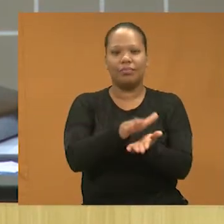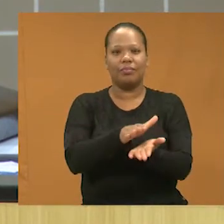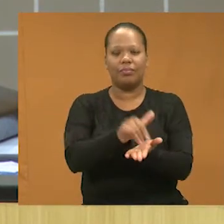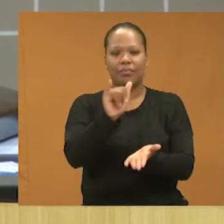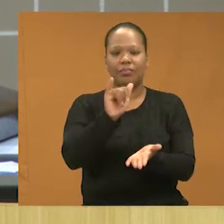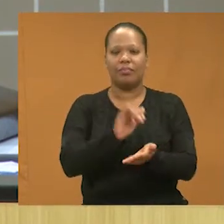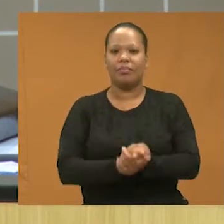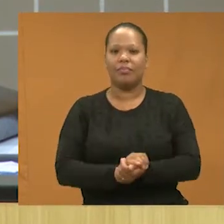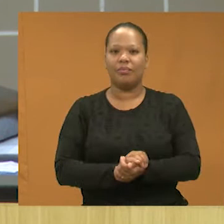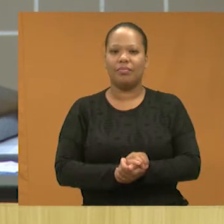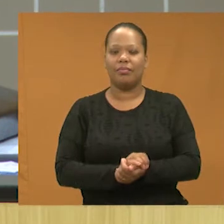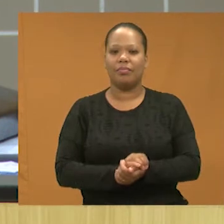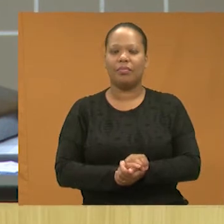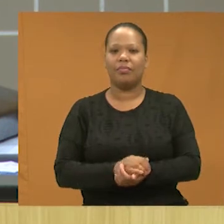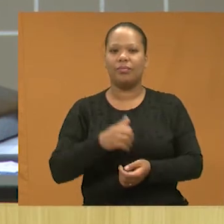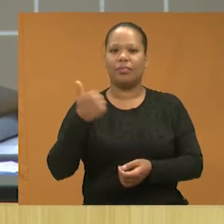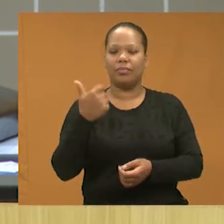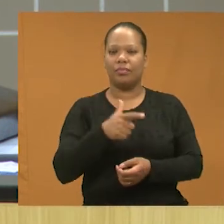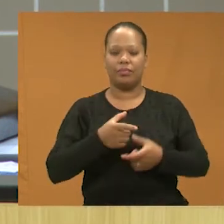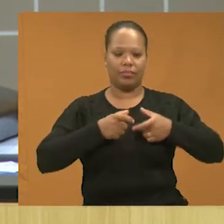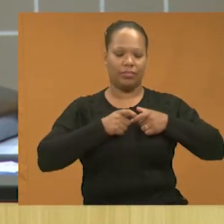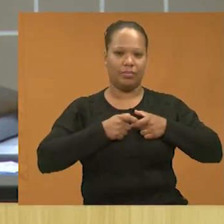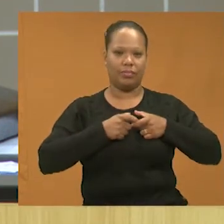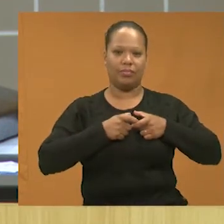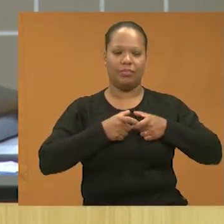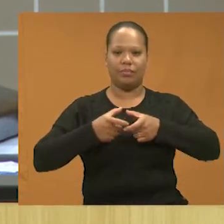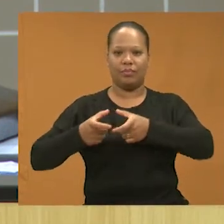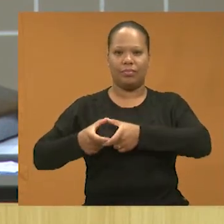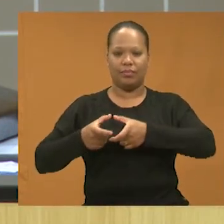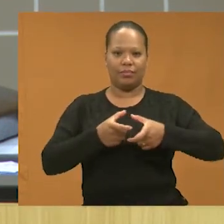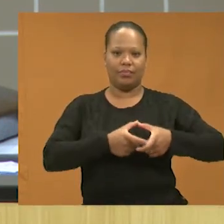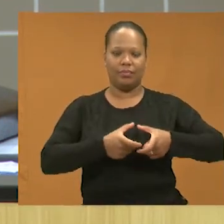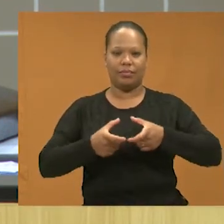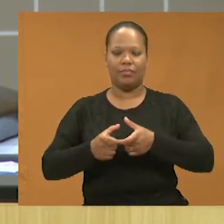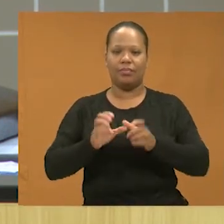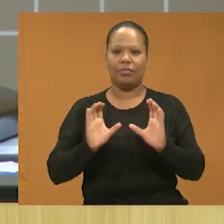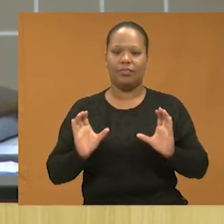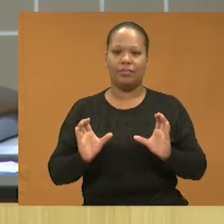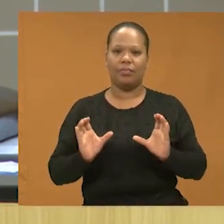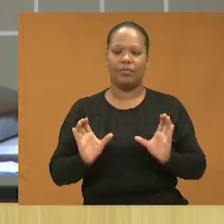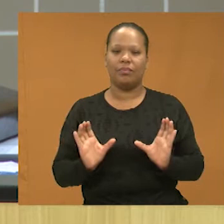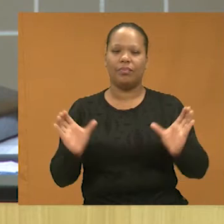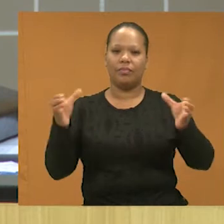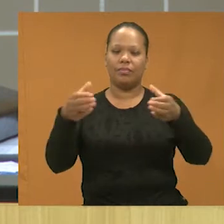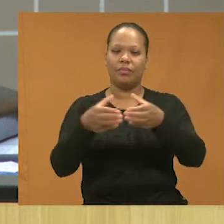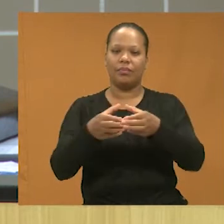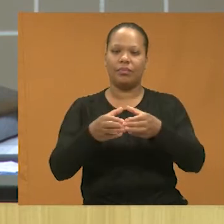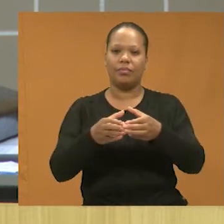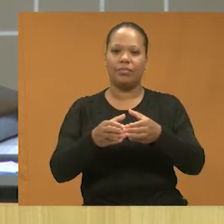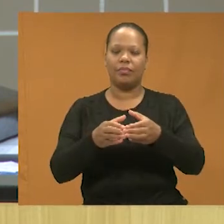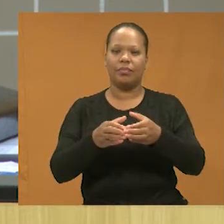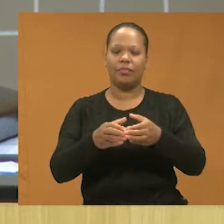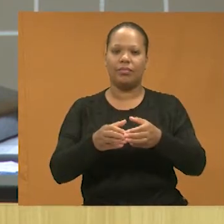pela conquista de 12 medalhas da 12ª Copa Americana de